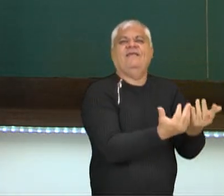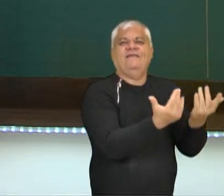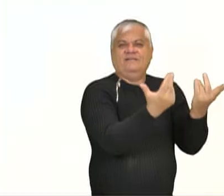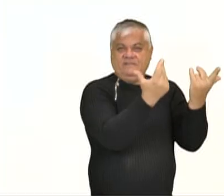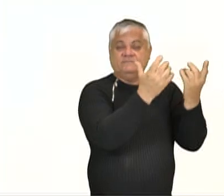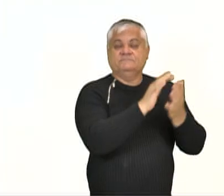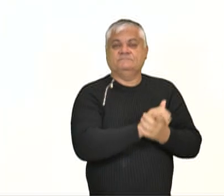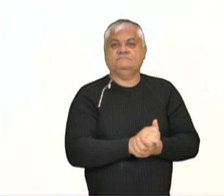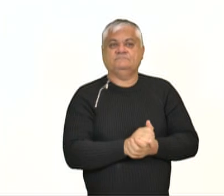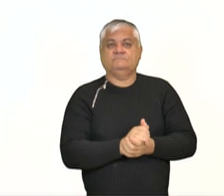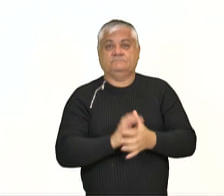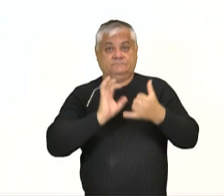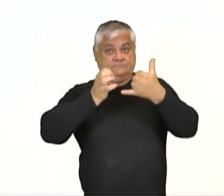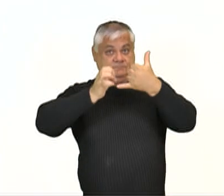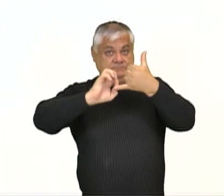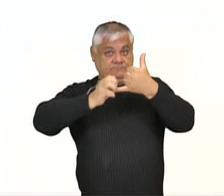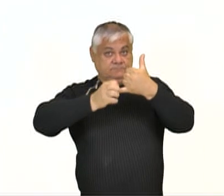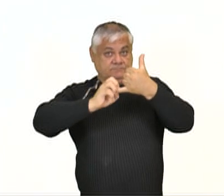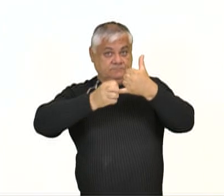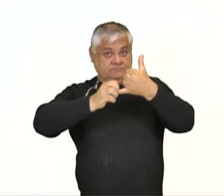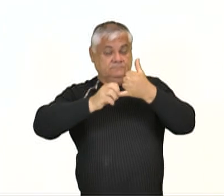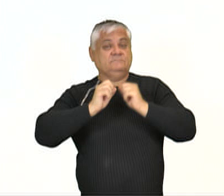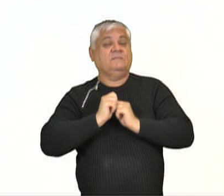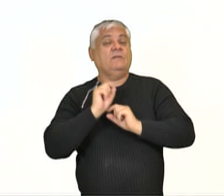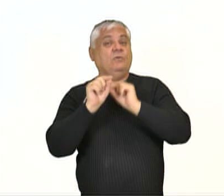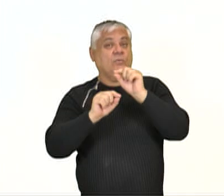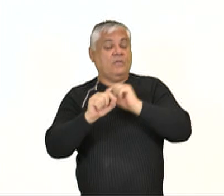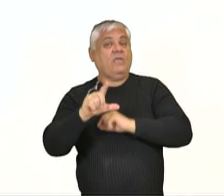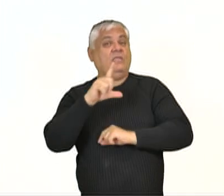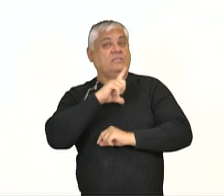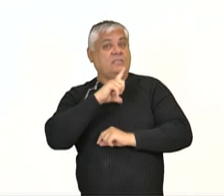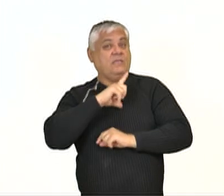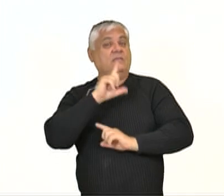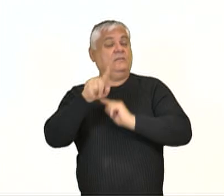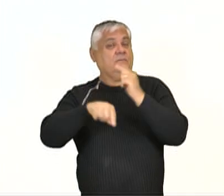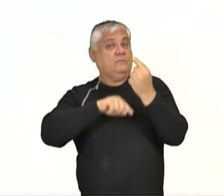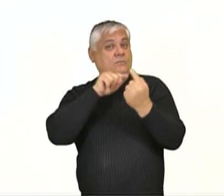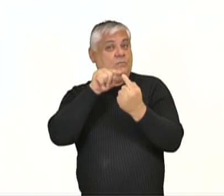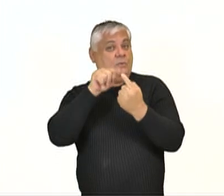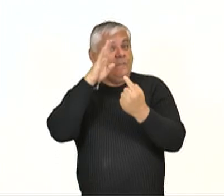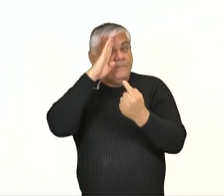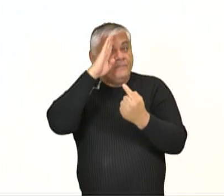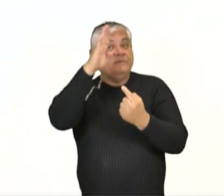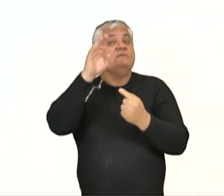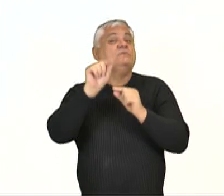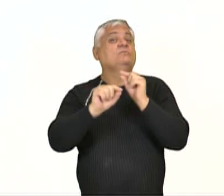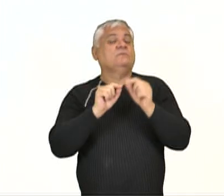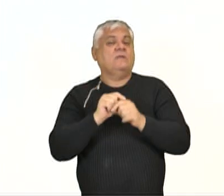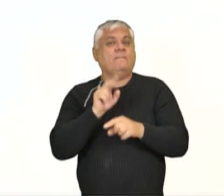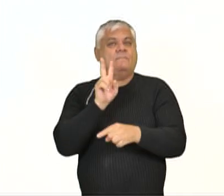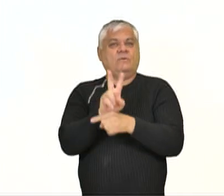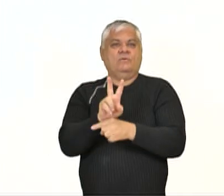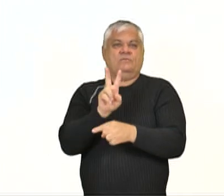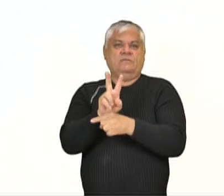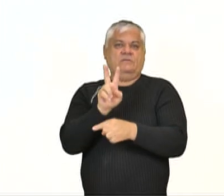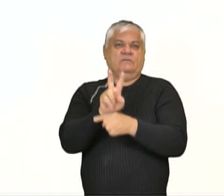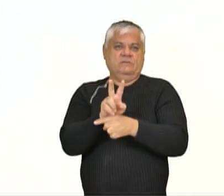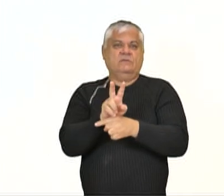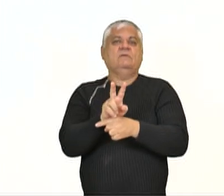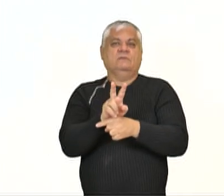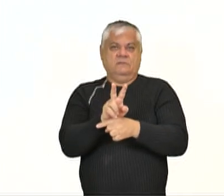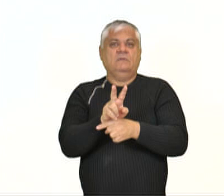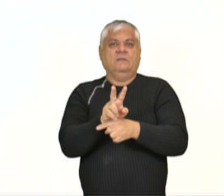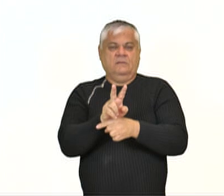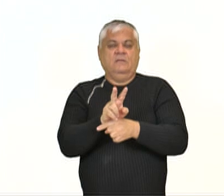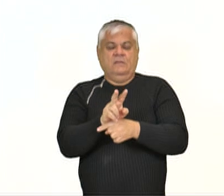A semente, como nós temos falado, ela tem como função principal proteger o